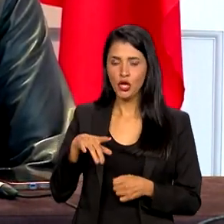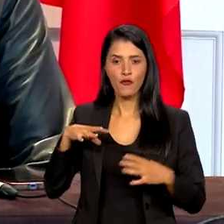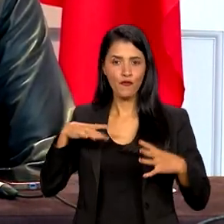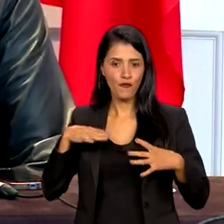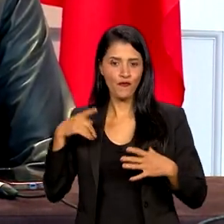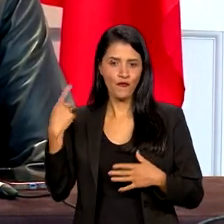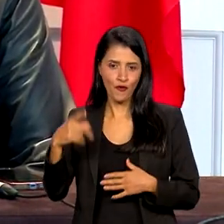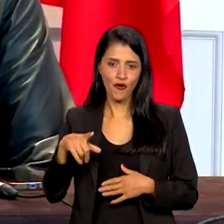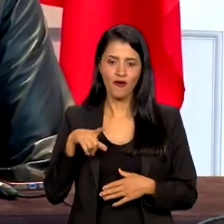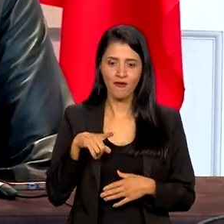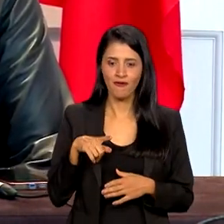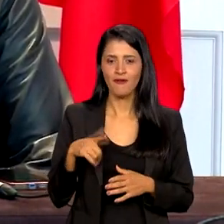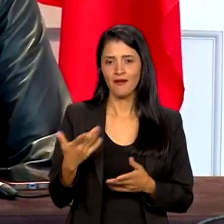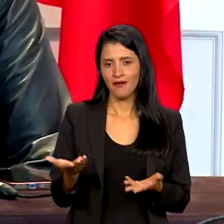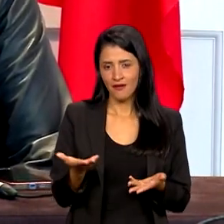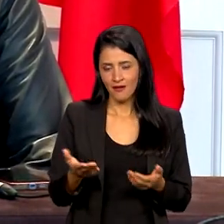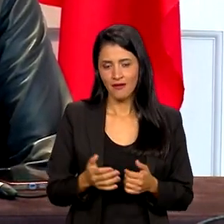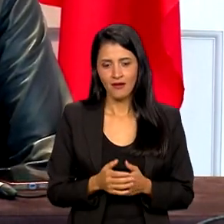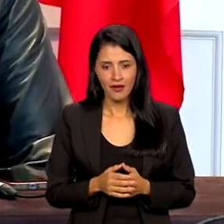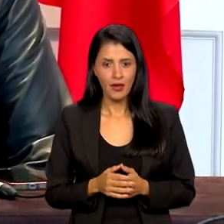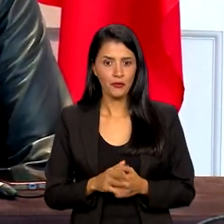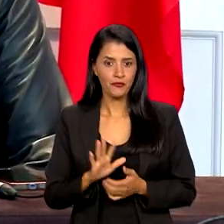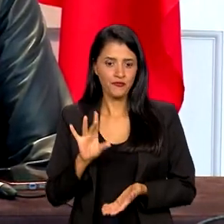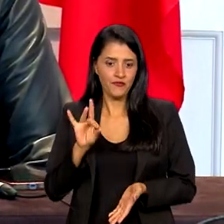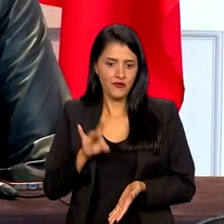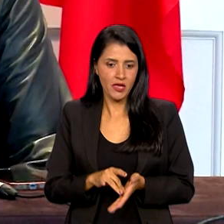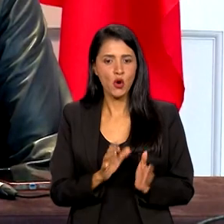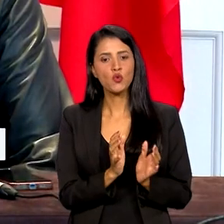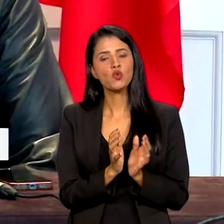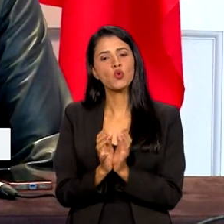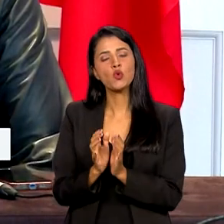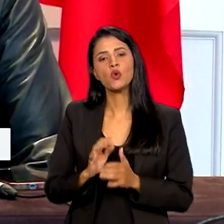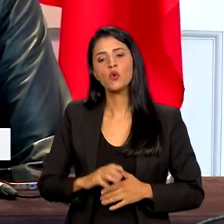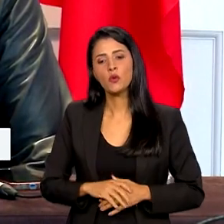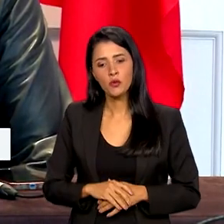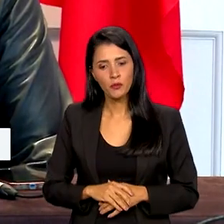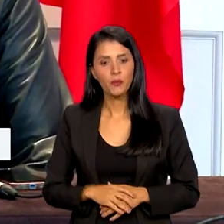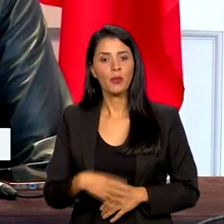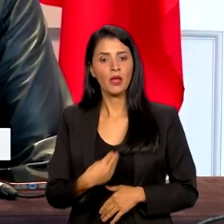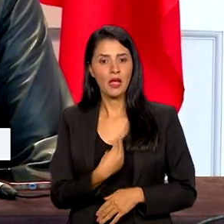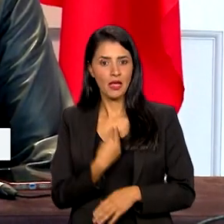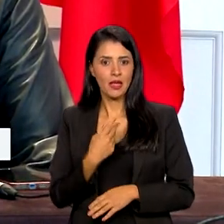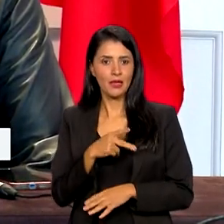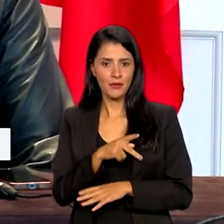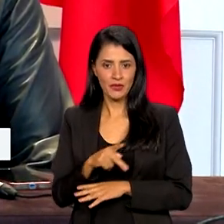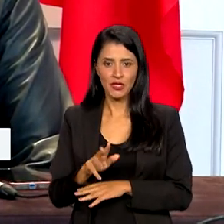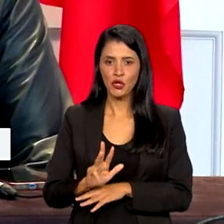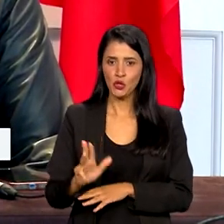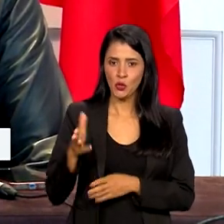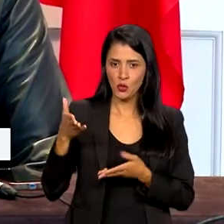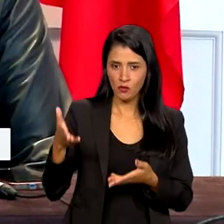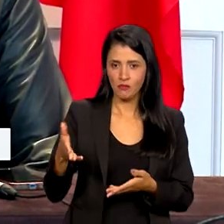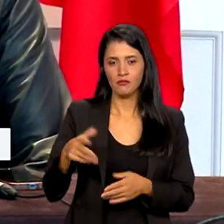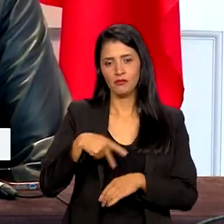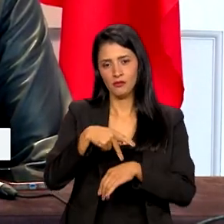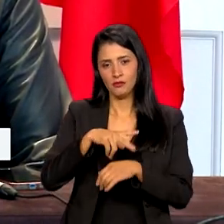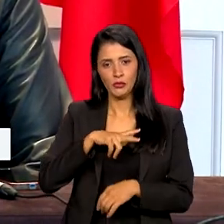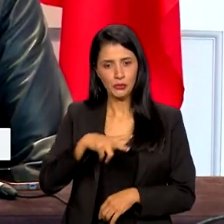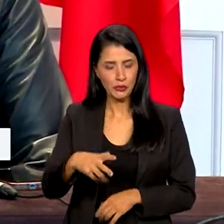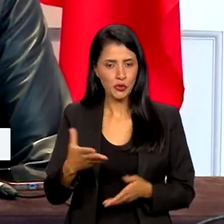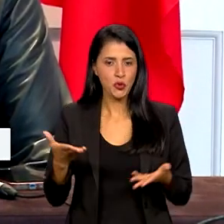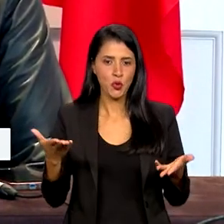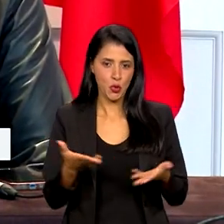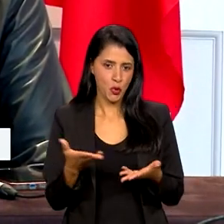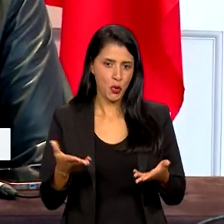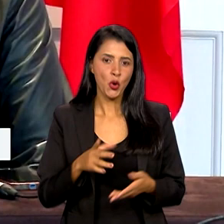da delegação oficial da presença do presidente Lula aqui em Portugal,